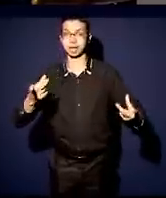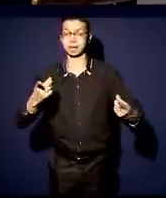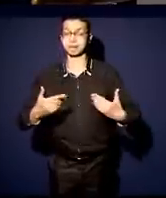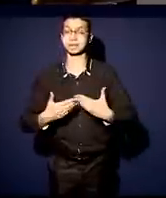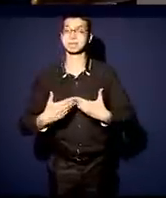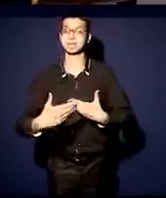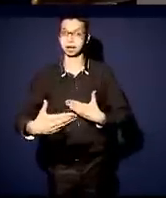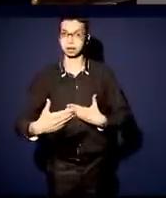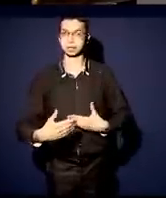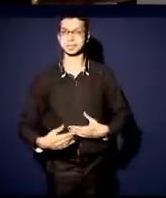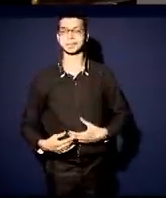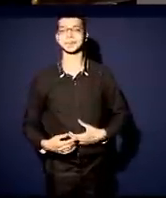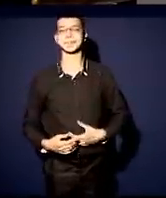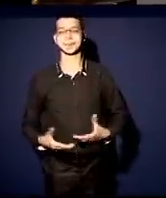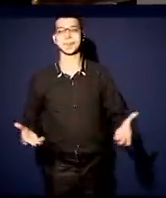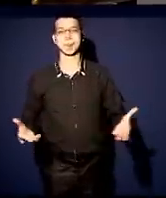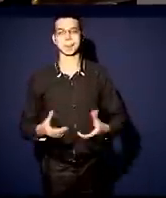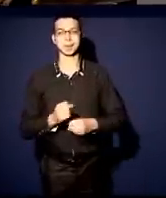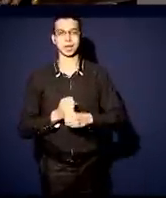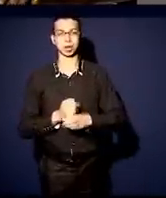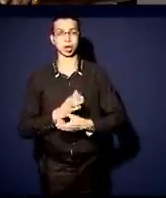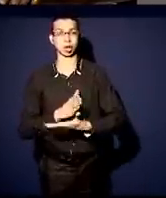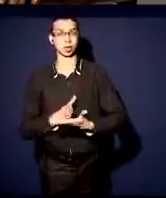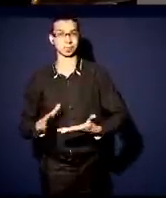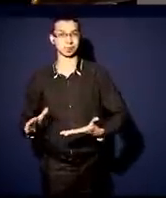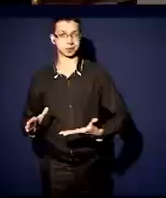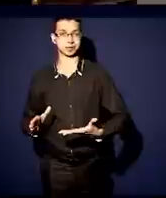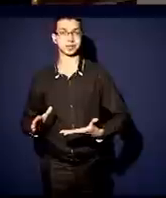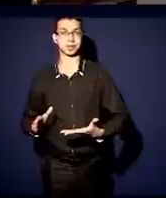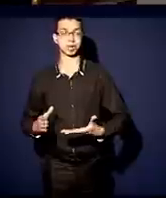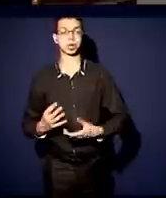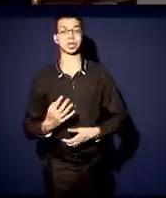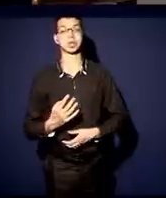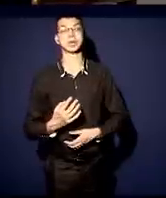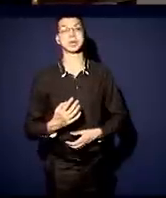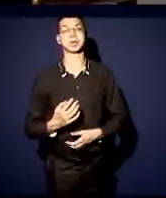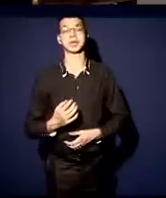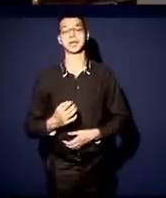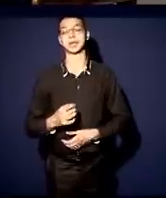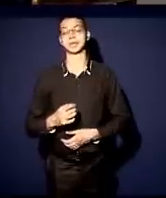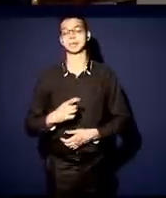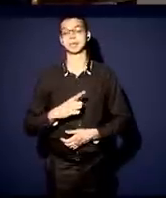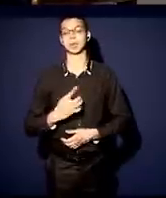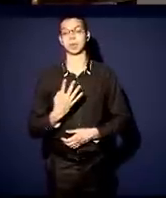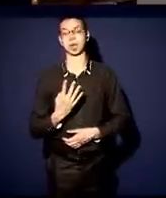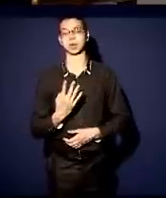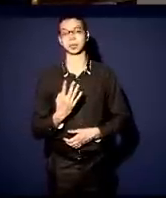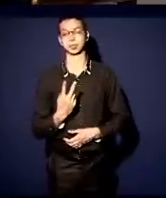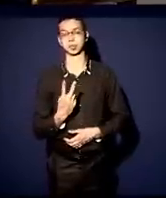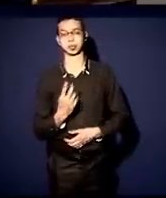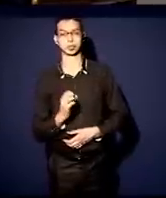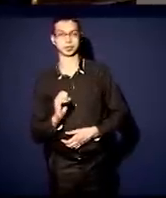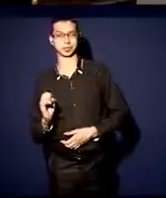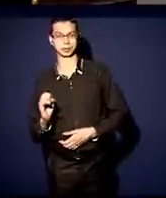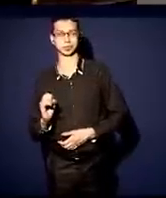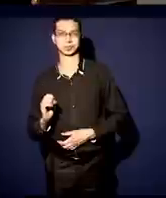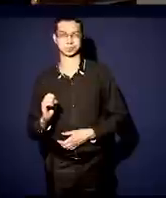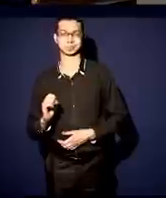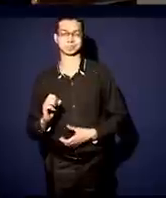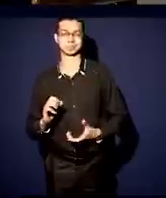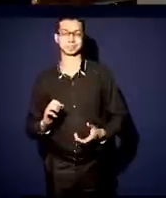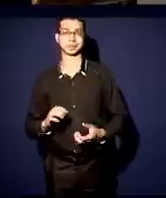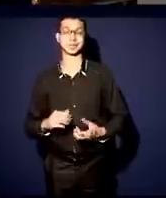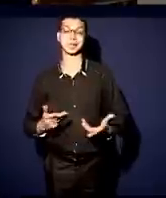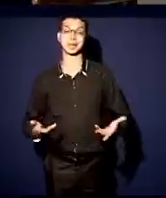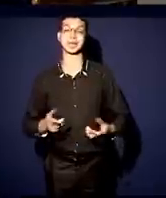a gente abriu o ano com o S&P de volta nos 4.200. O André, eu acho que você que de todos aqui tem mais experiência no